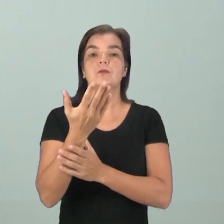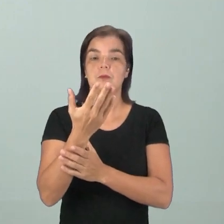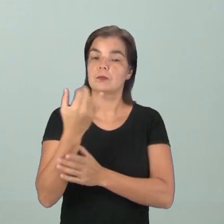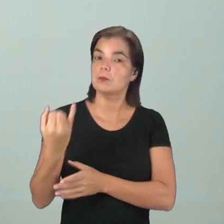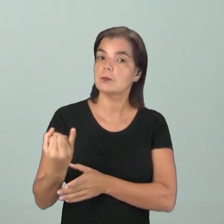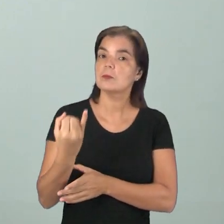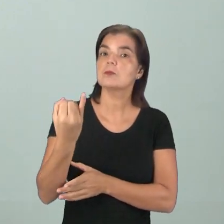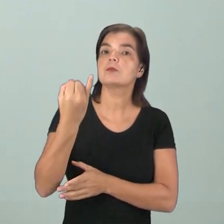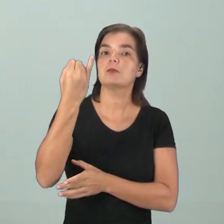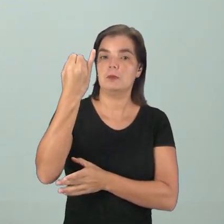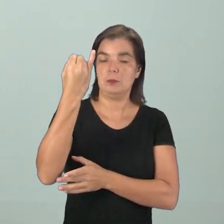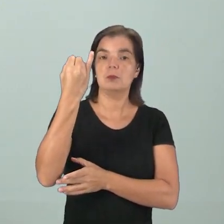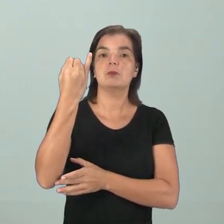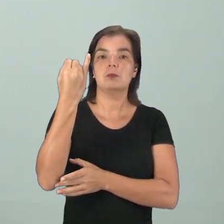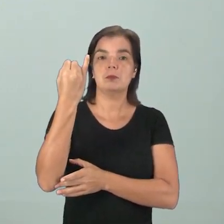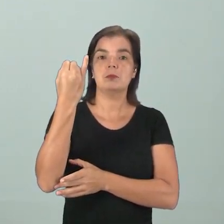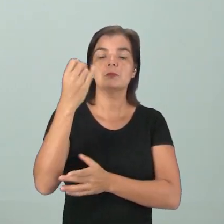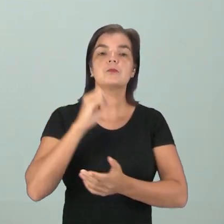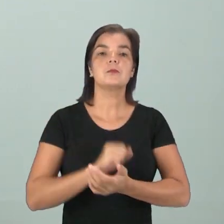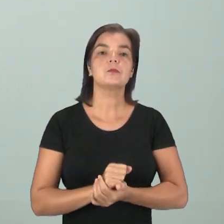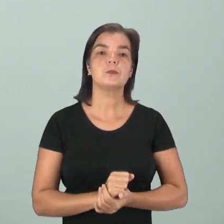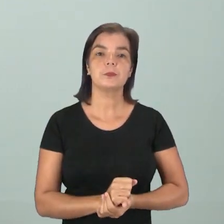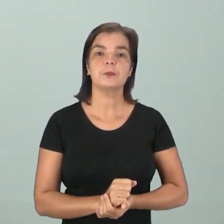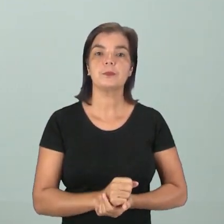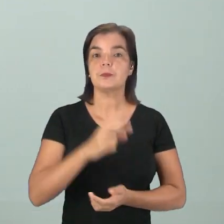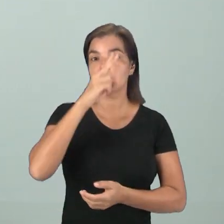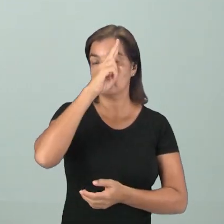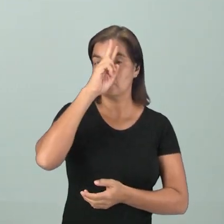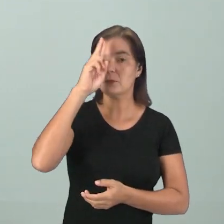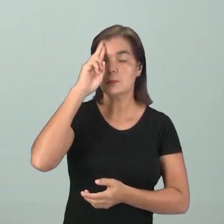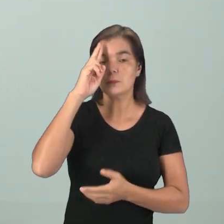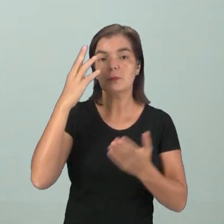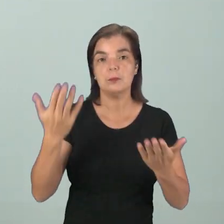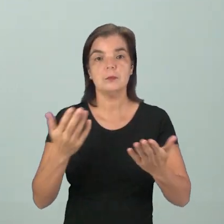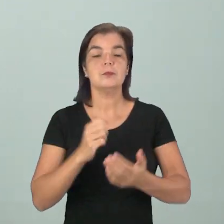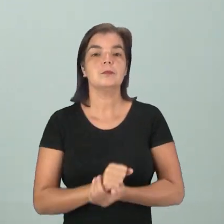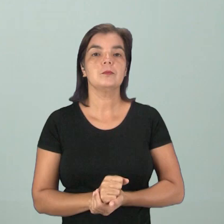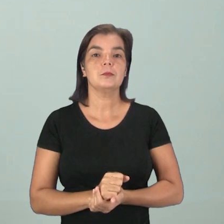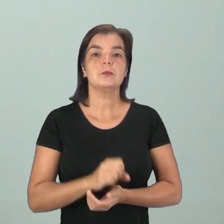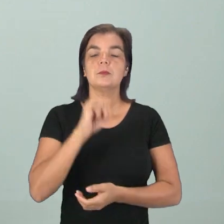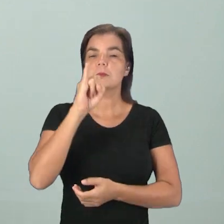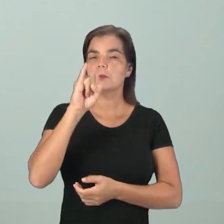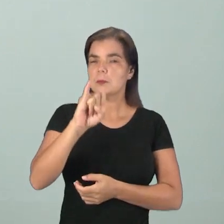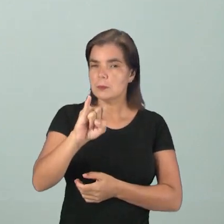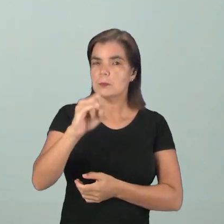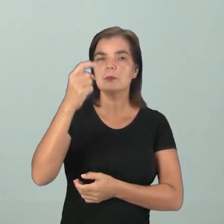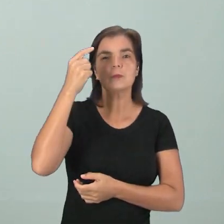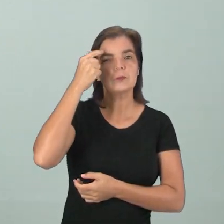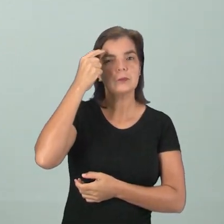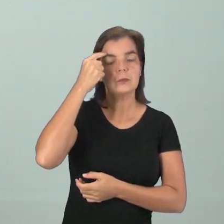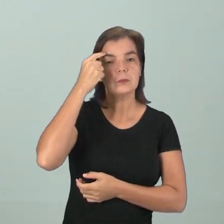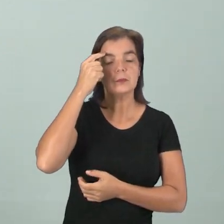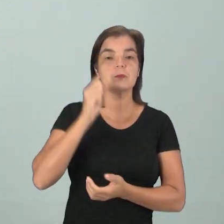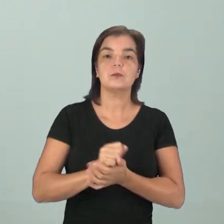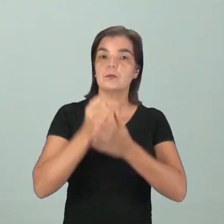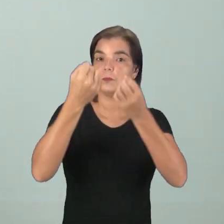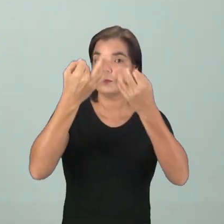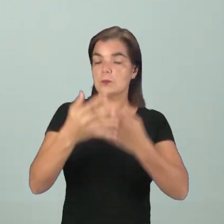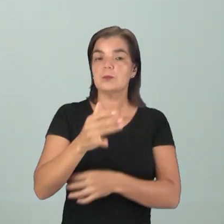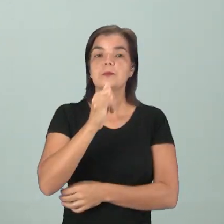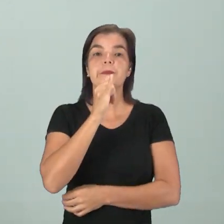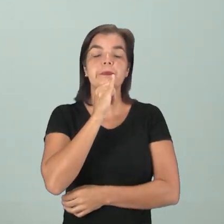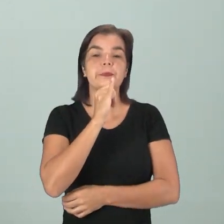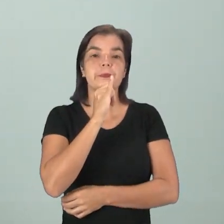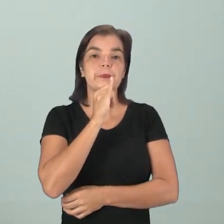fato importante que marcou a história, certo? Então, se a gente parar para pensar, quando eu falei o meu